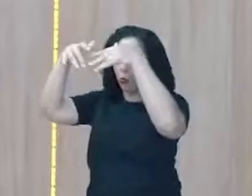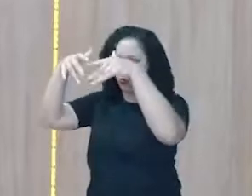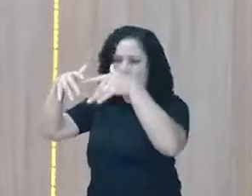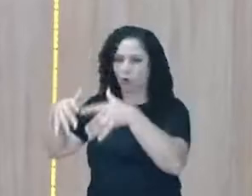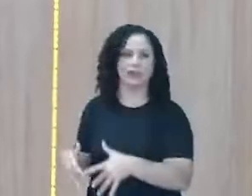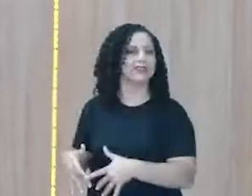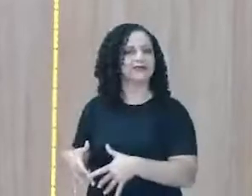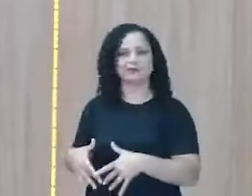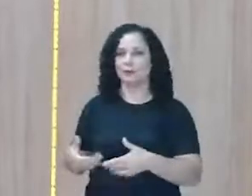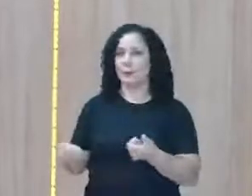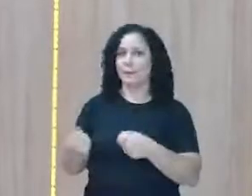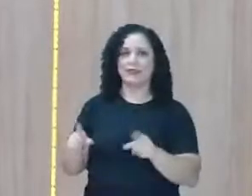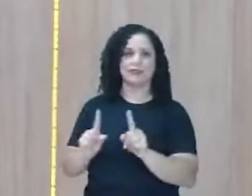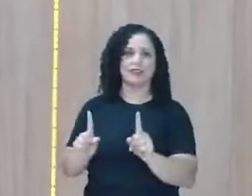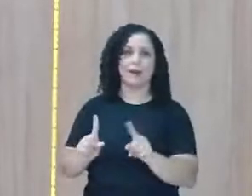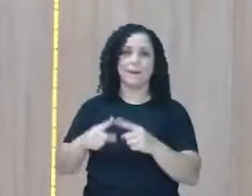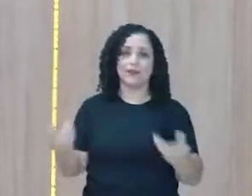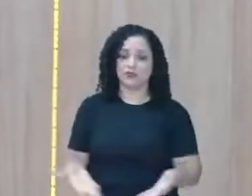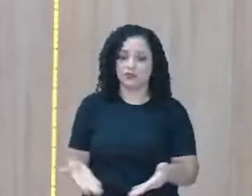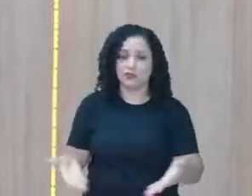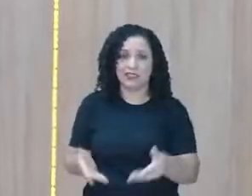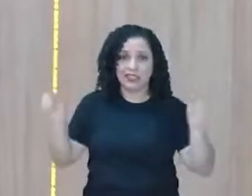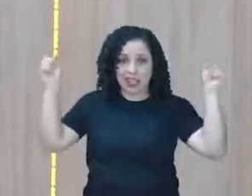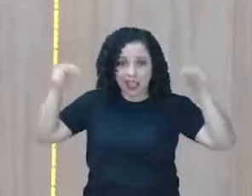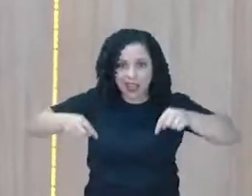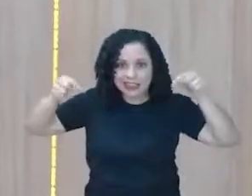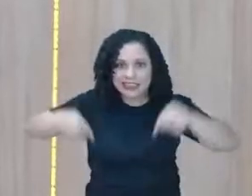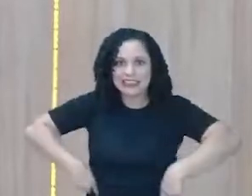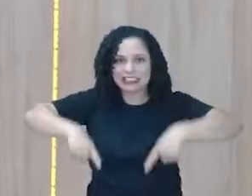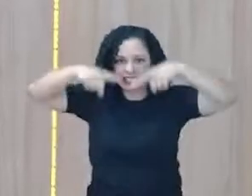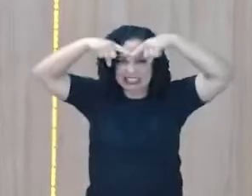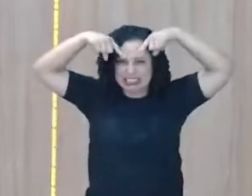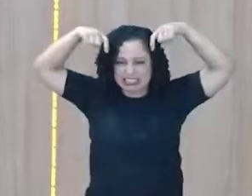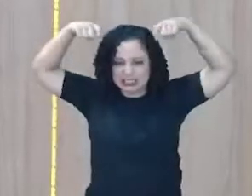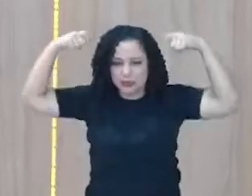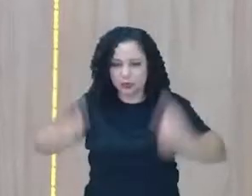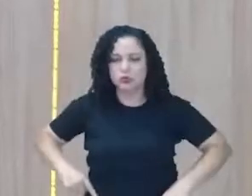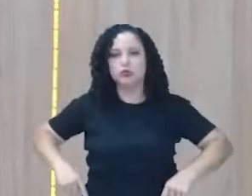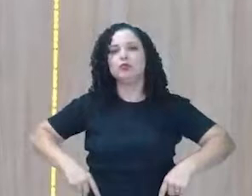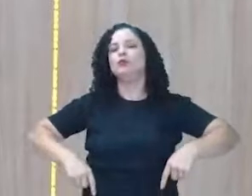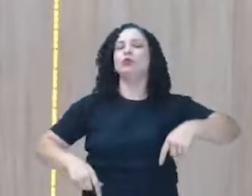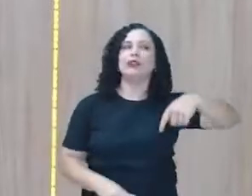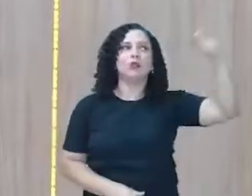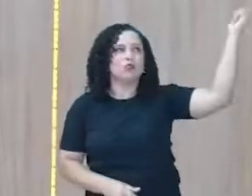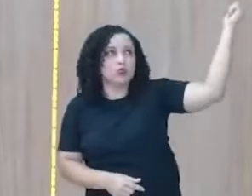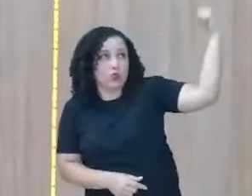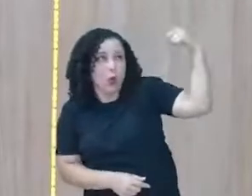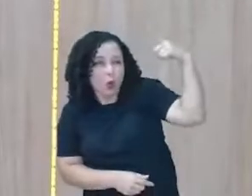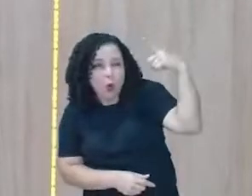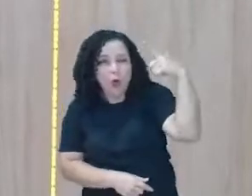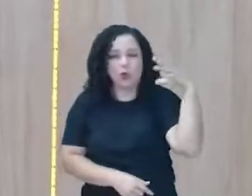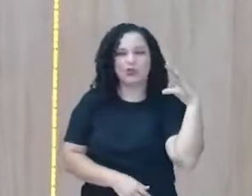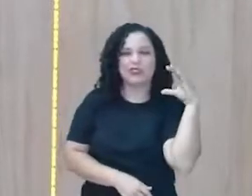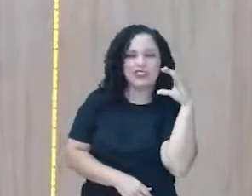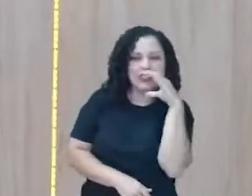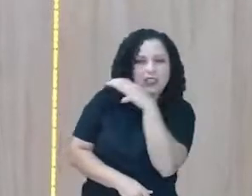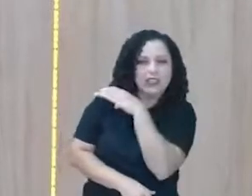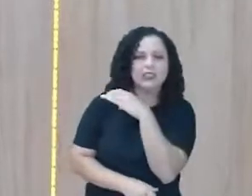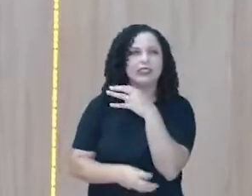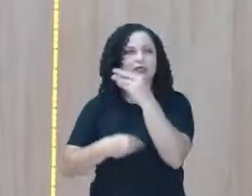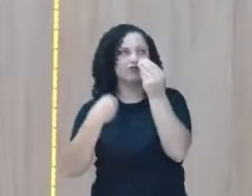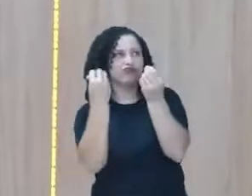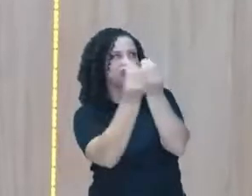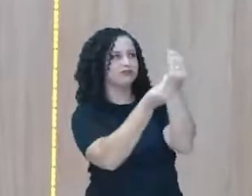geleiras e tudo mais, mas o calor que a gente vivencia aqui, né? Essa mudança de temperatura, de clima, né? Tudo isso